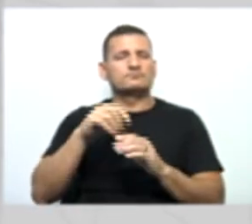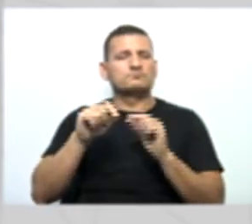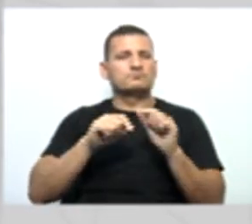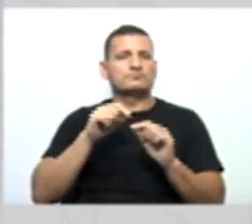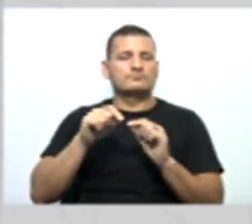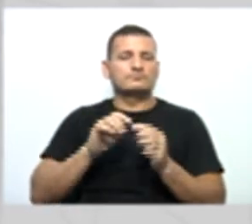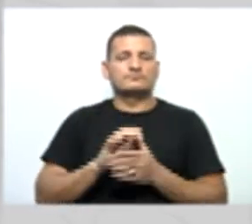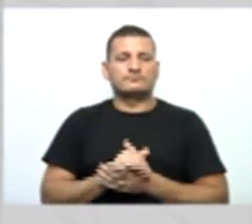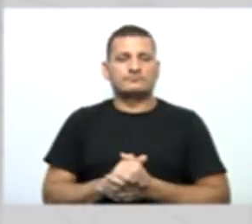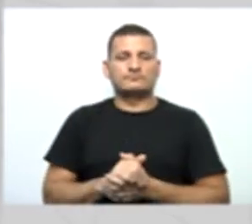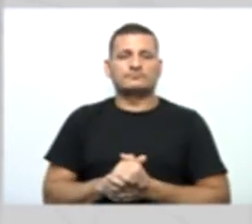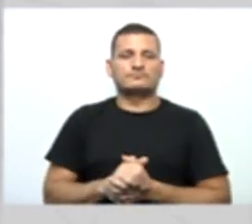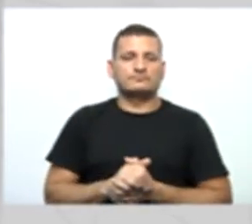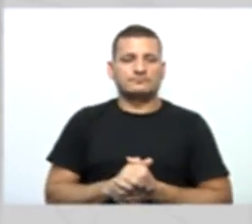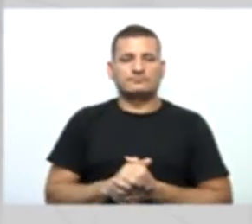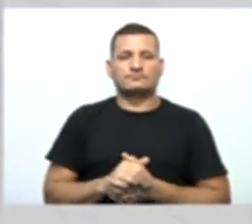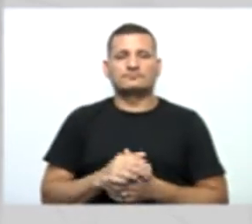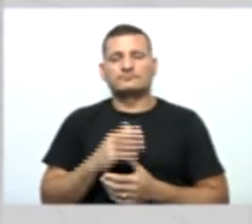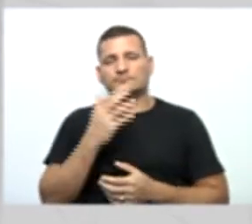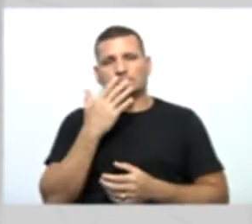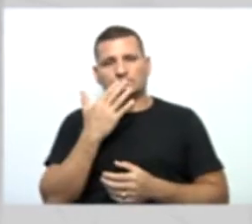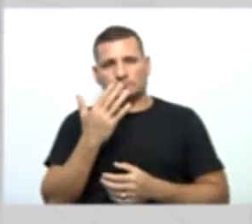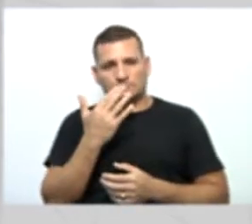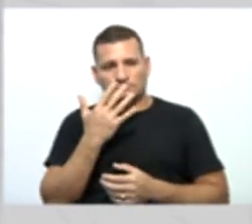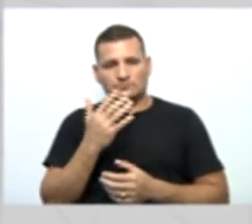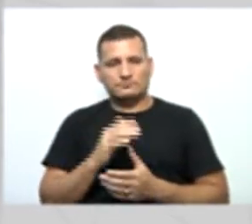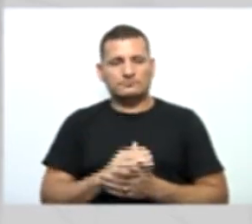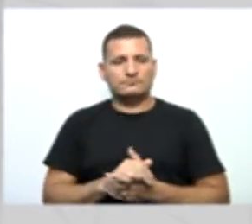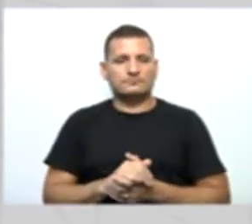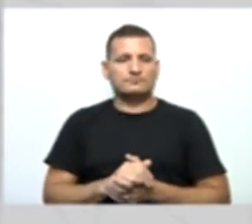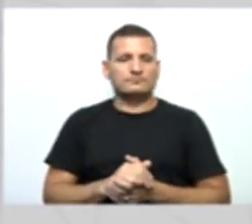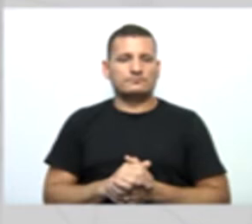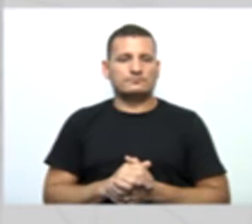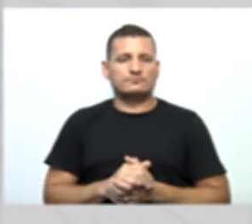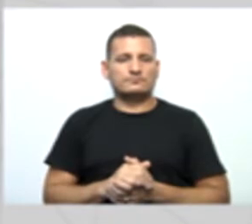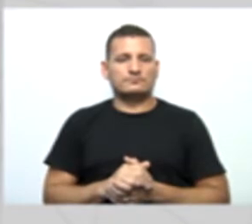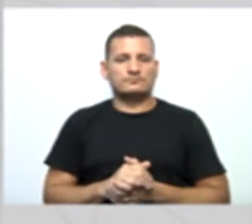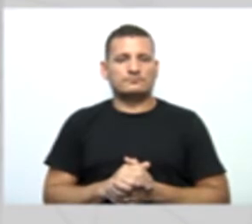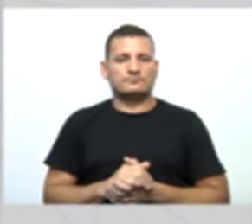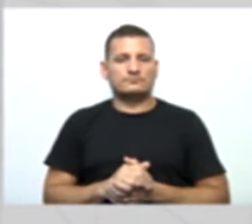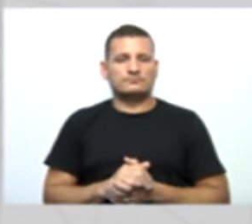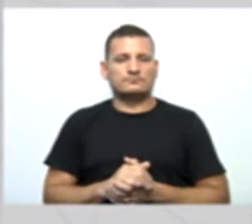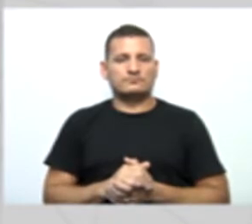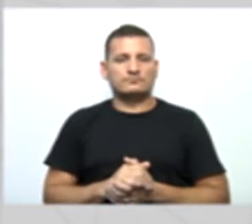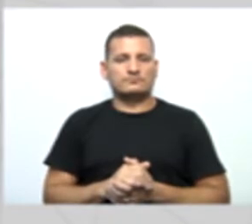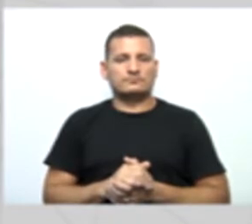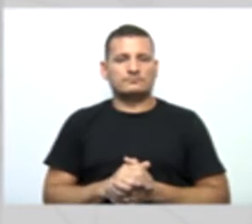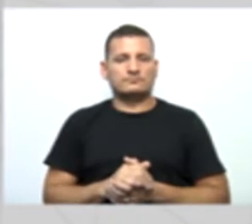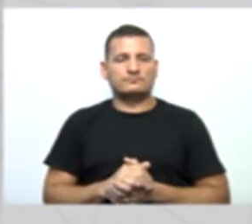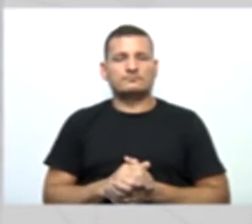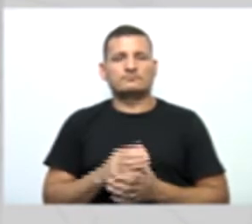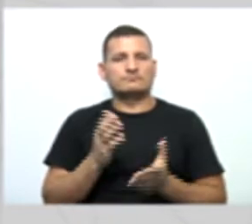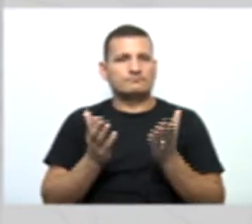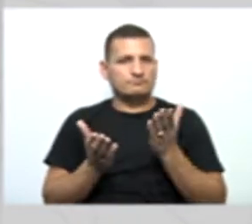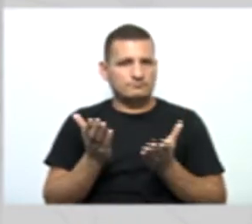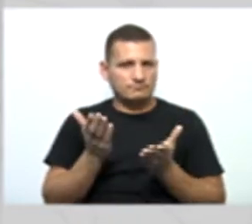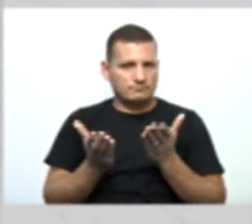poderia ter? Poderia ter uma cor, então nossa cadeira vai ter uma cor. Vai ter um